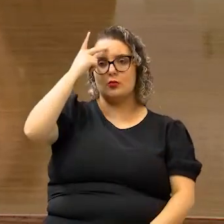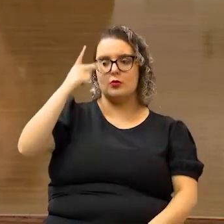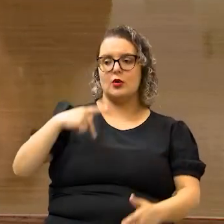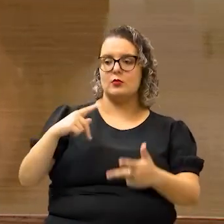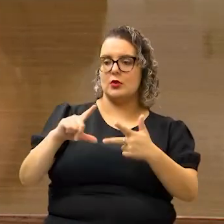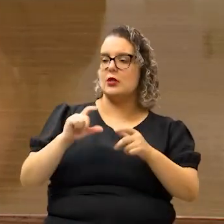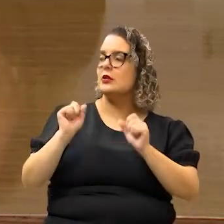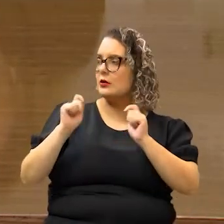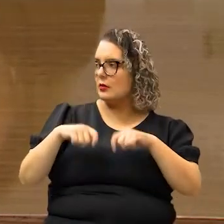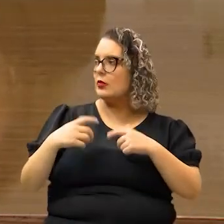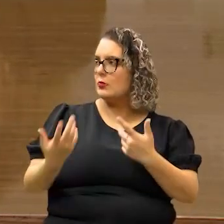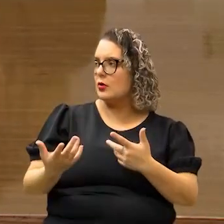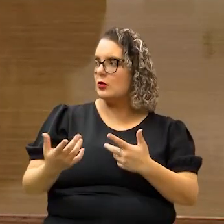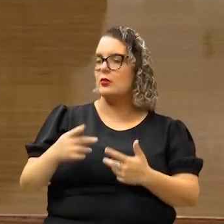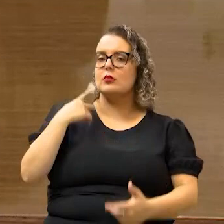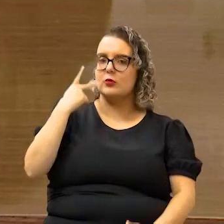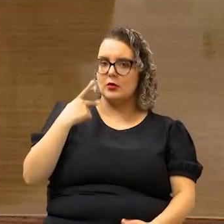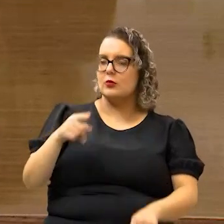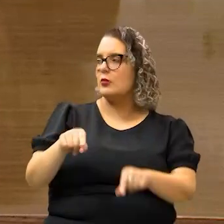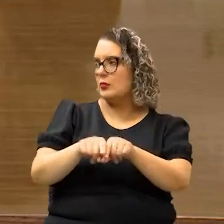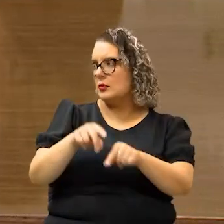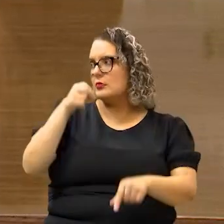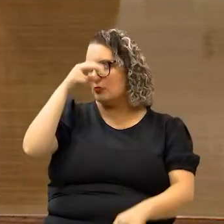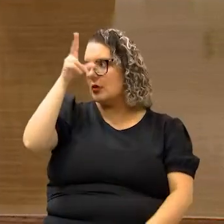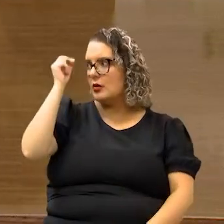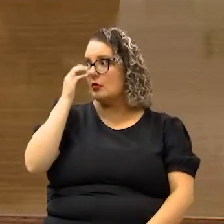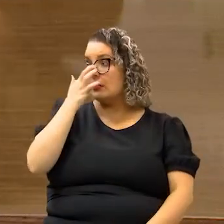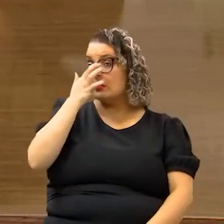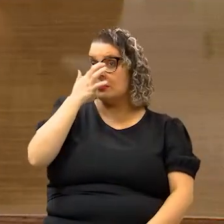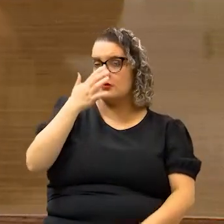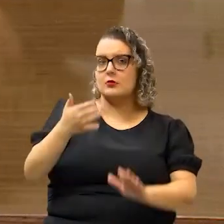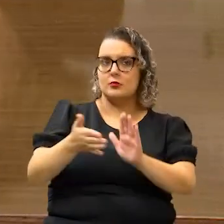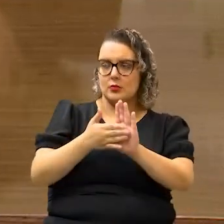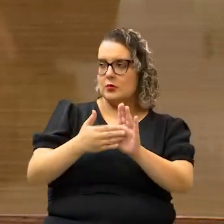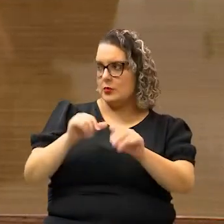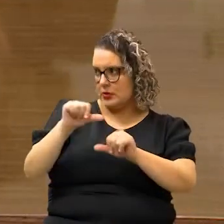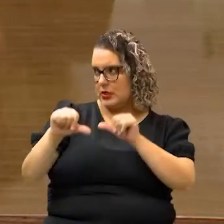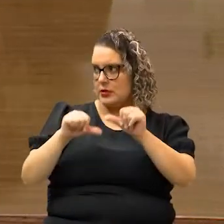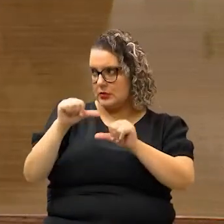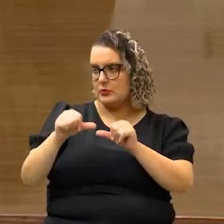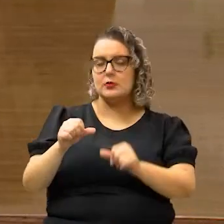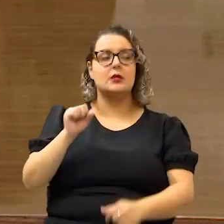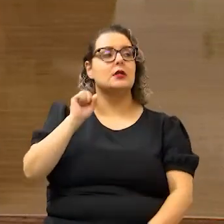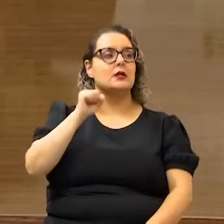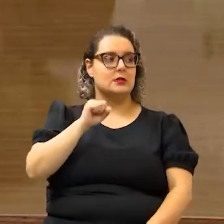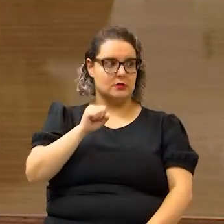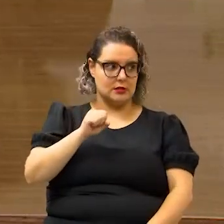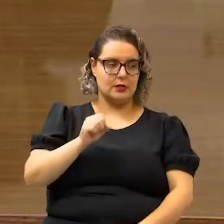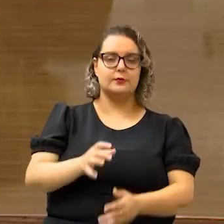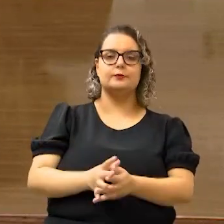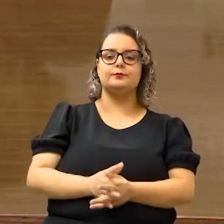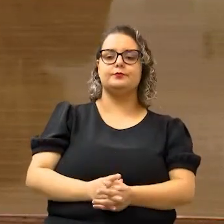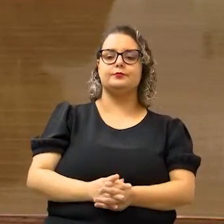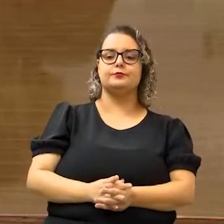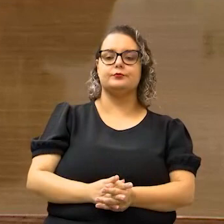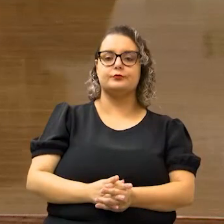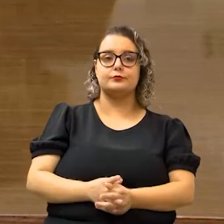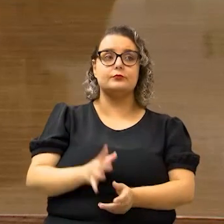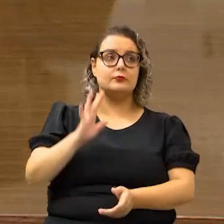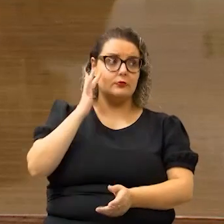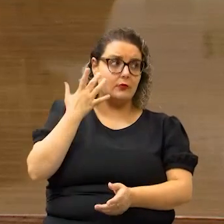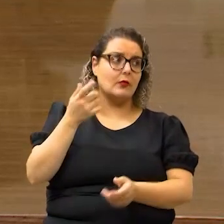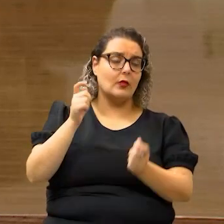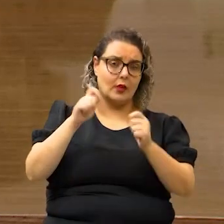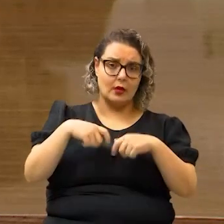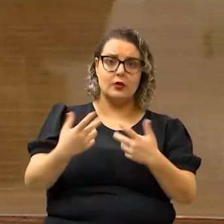às vezes do próprio legislativo. É possível então que tanto o vereador quanto o prefeito proponha essas modificações?